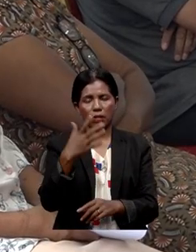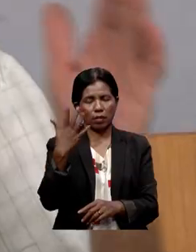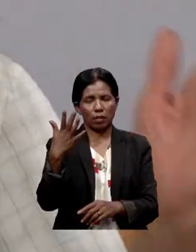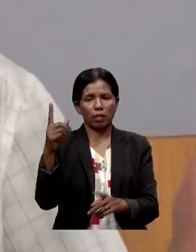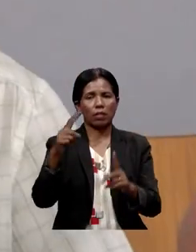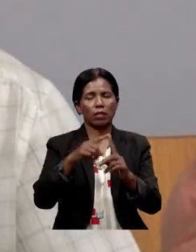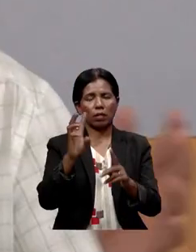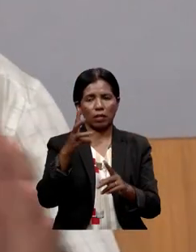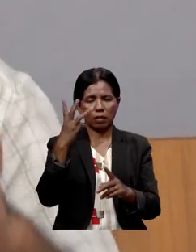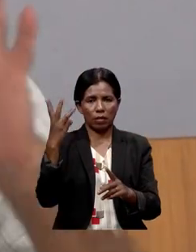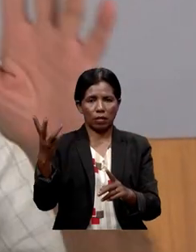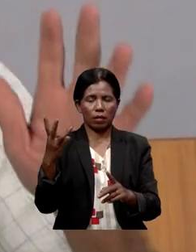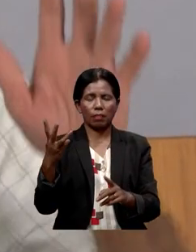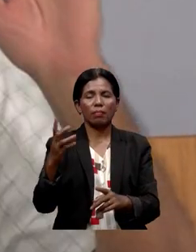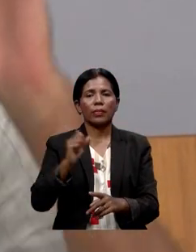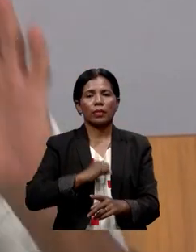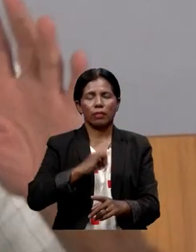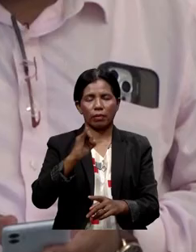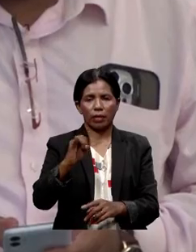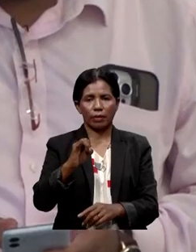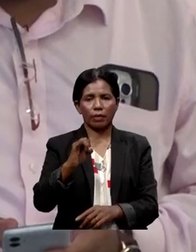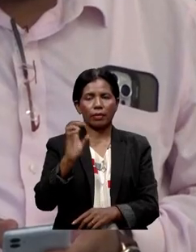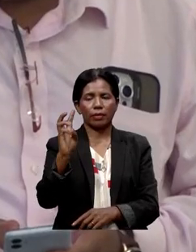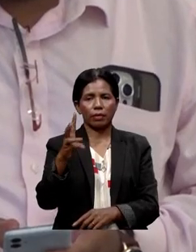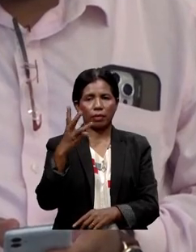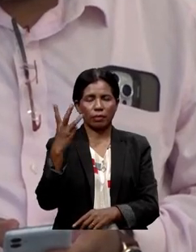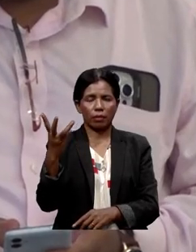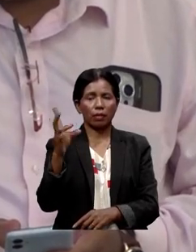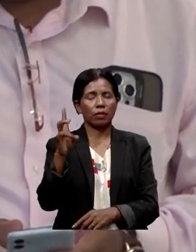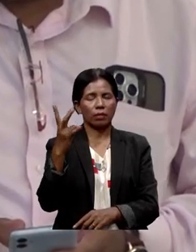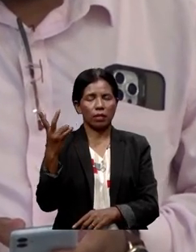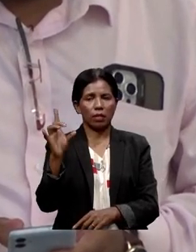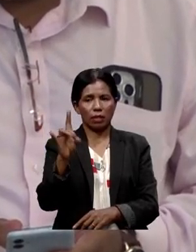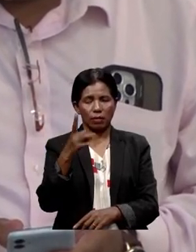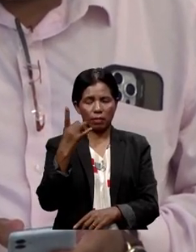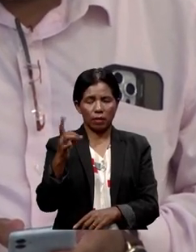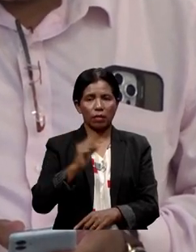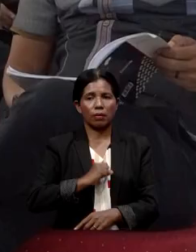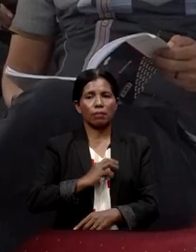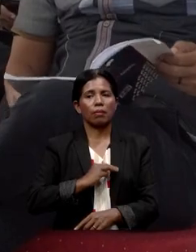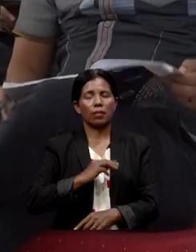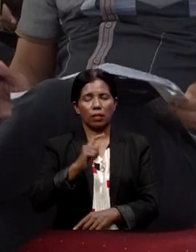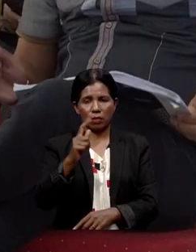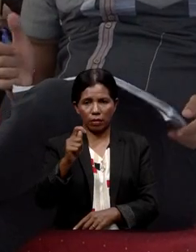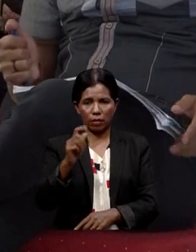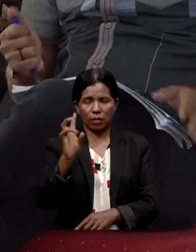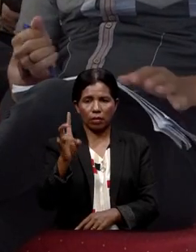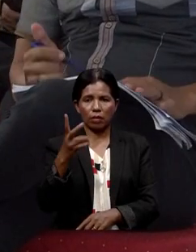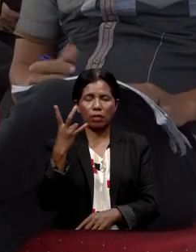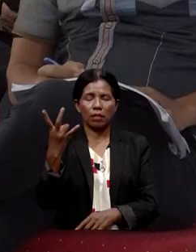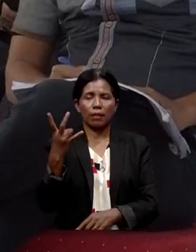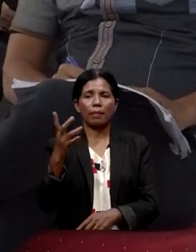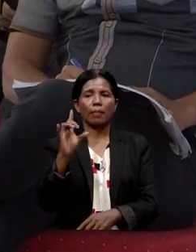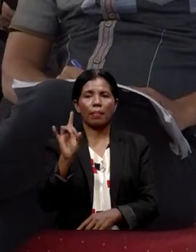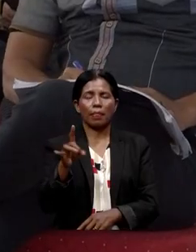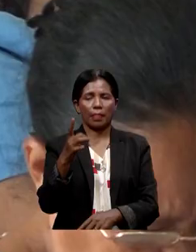Sanulo Racing Neng e a Cova Lima, Loron Sanulo Racing Hito to Sanulo Racing Walu e a Manufahi, Loron Sanulo Racing Sia to Runulo